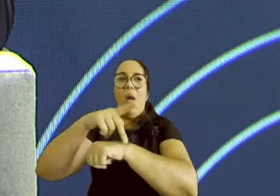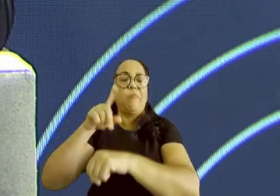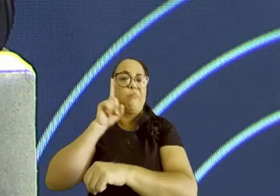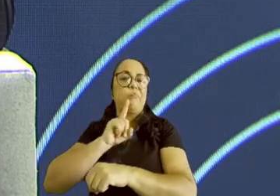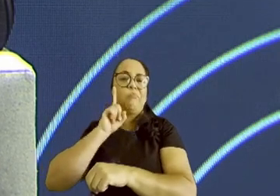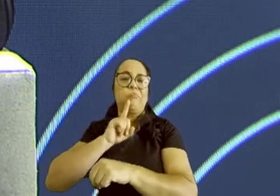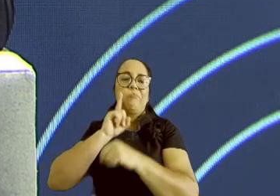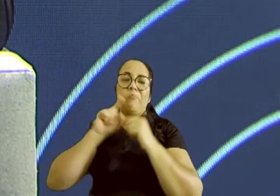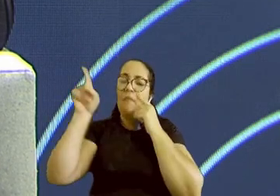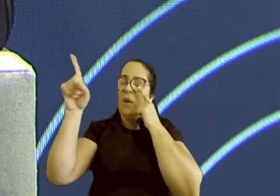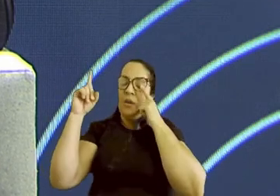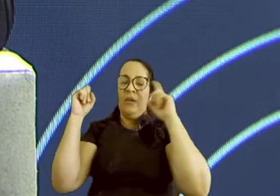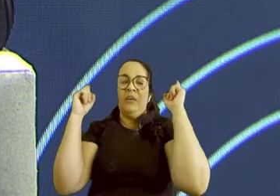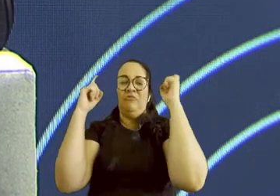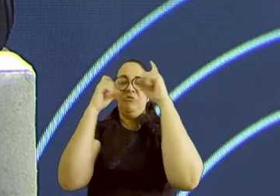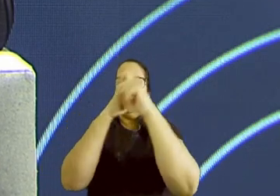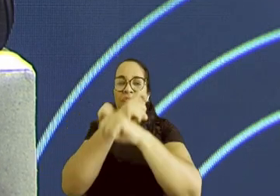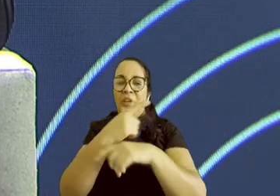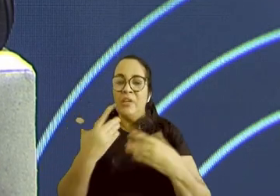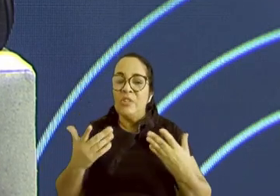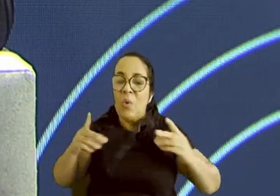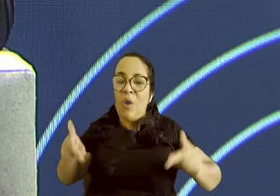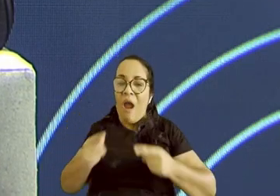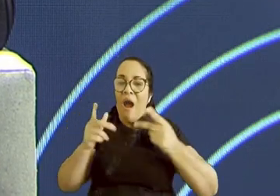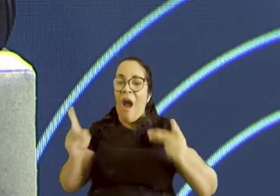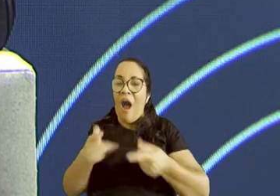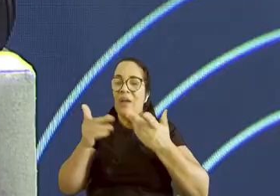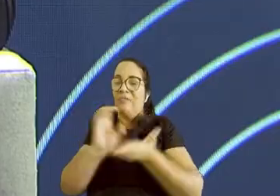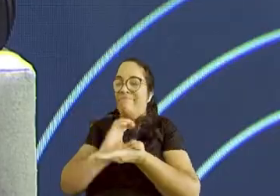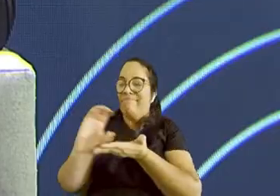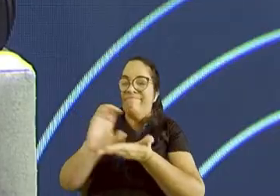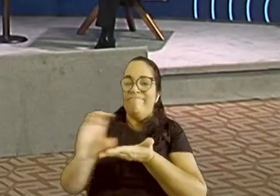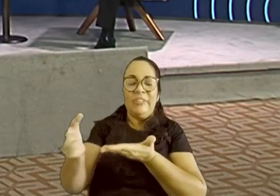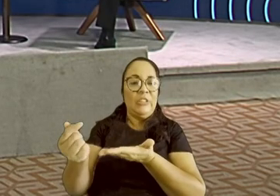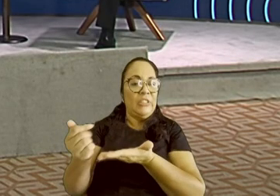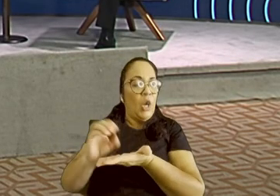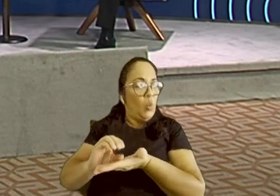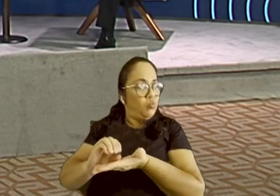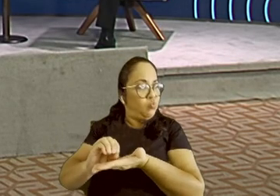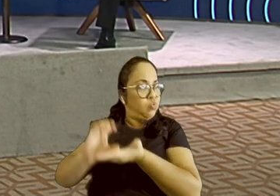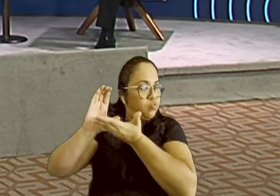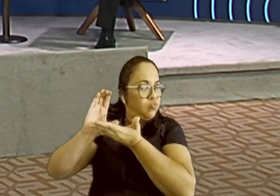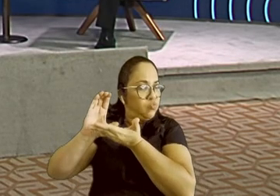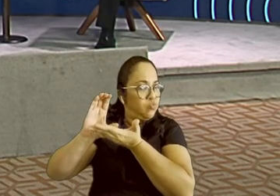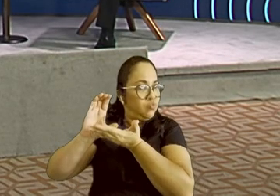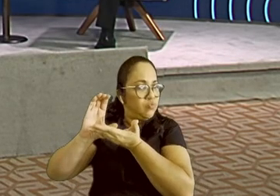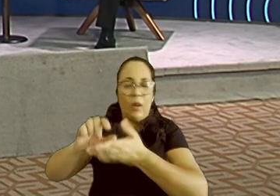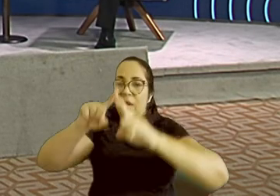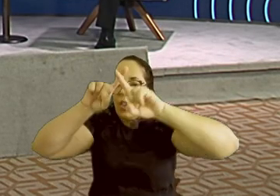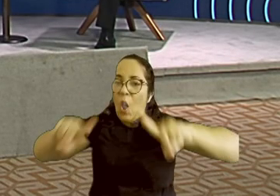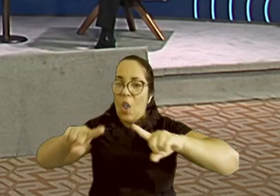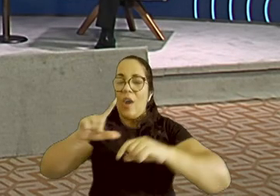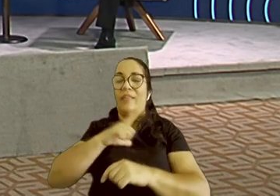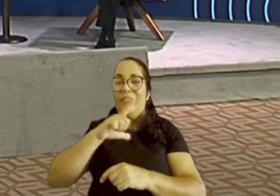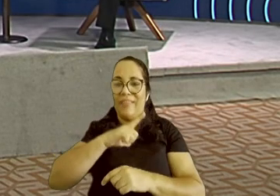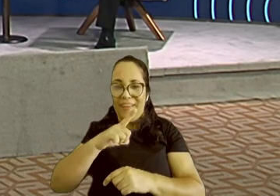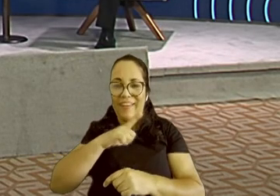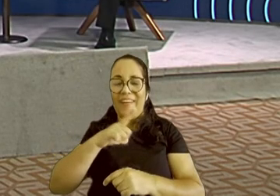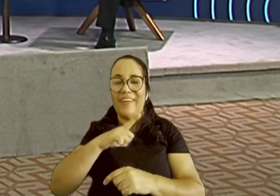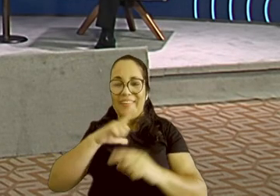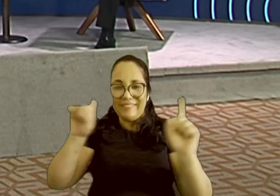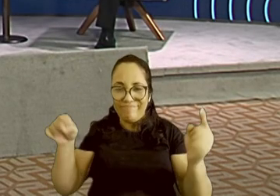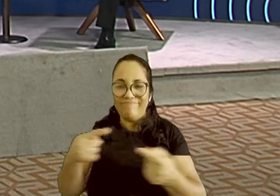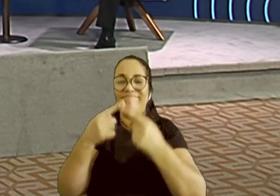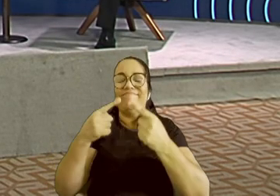né seja em custo de fã de investimentos ou por conta do próprio mercado e concorrência acho que a gente tem que olhar um pouco mais